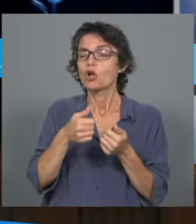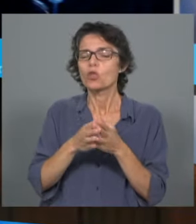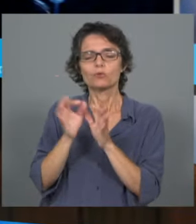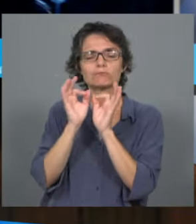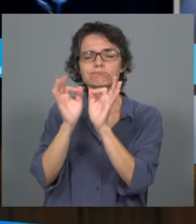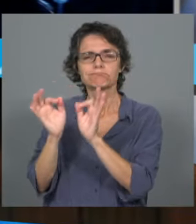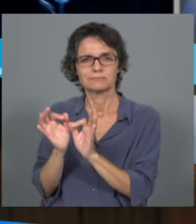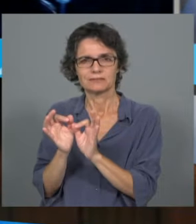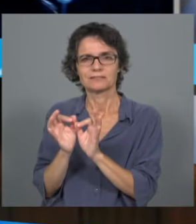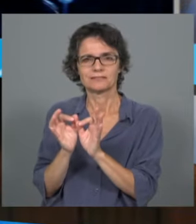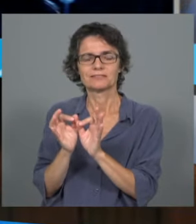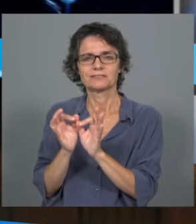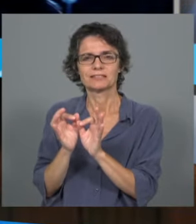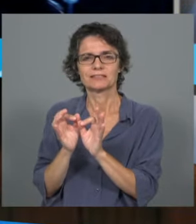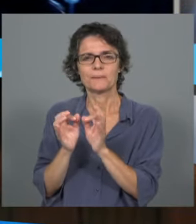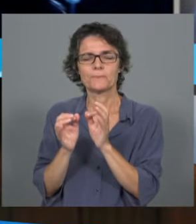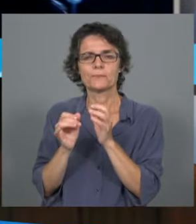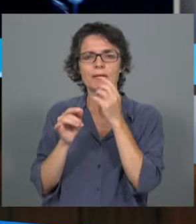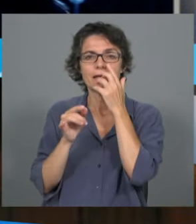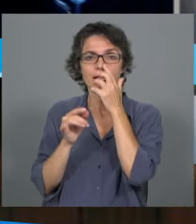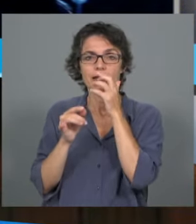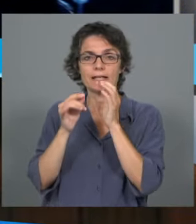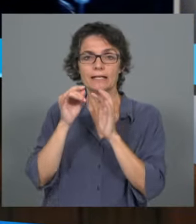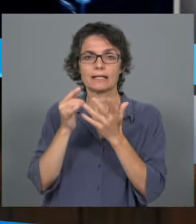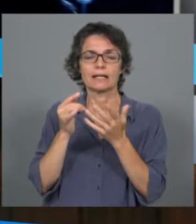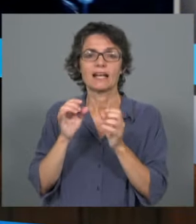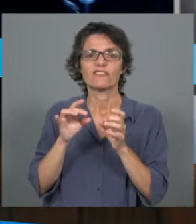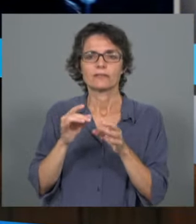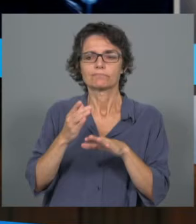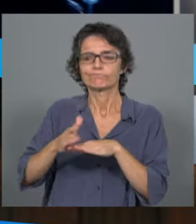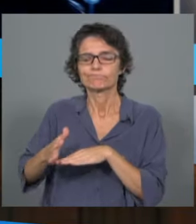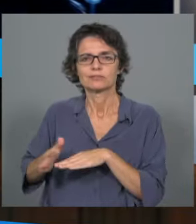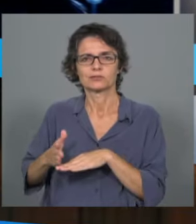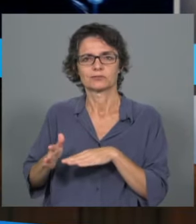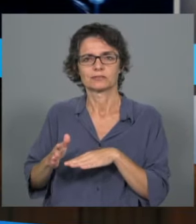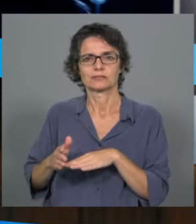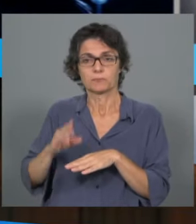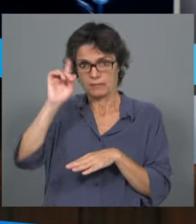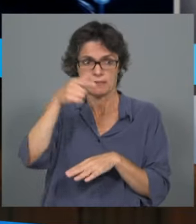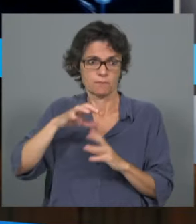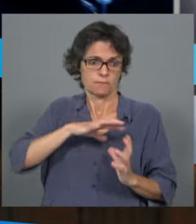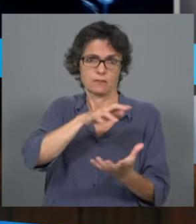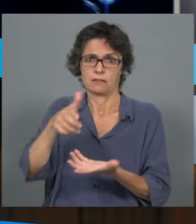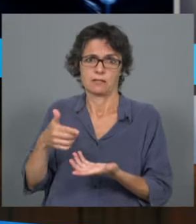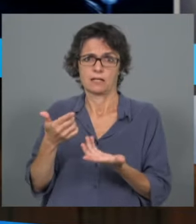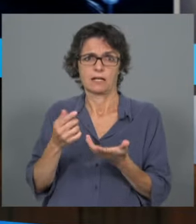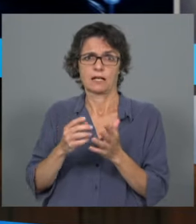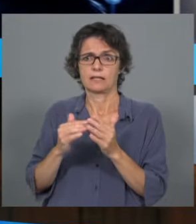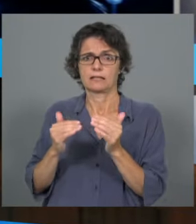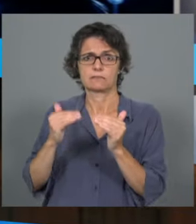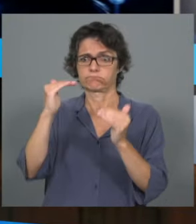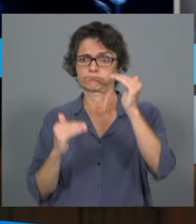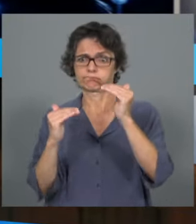percentagem pequena da população mundial, enquanto outra parte vive em condições muitas vezes subhumanas. A